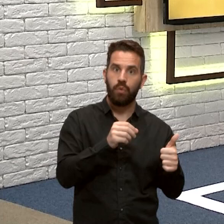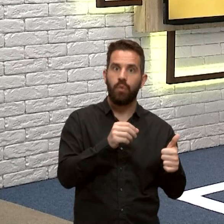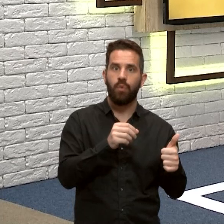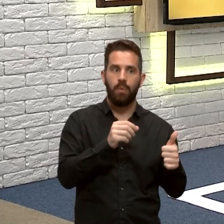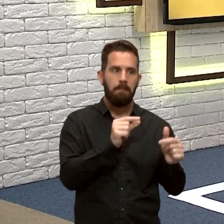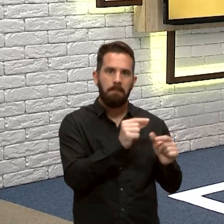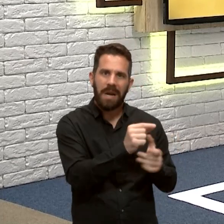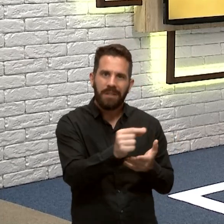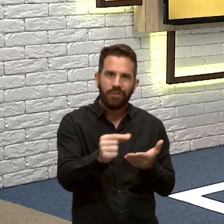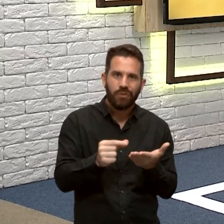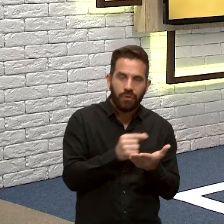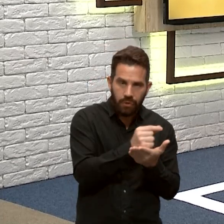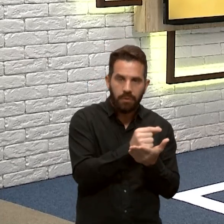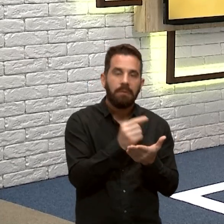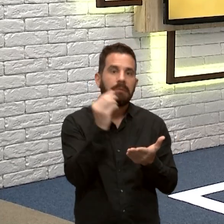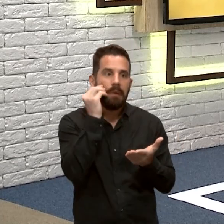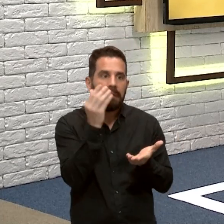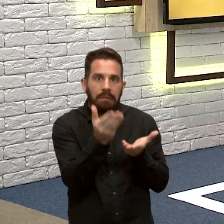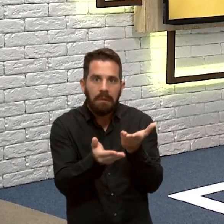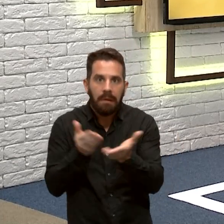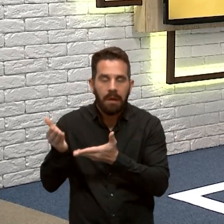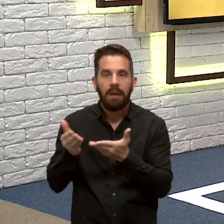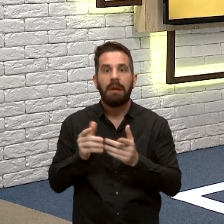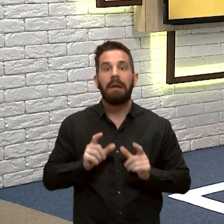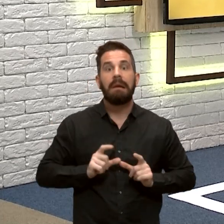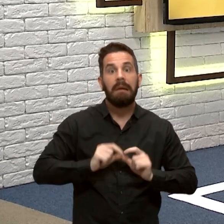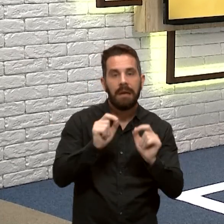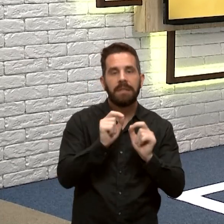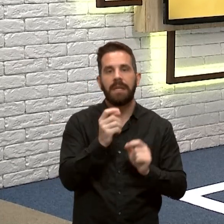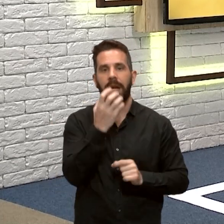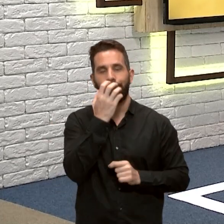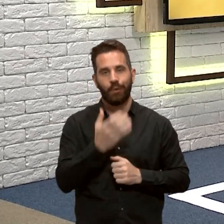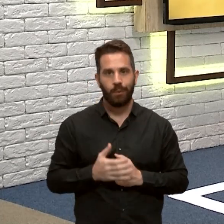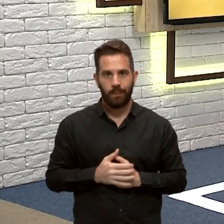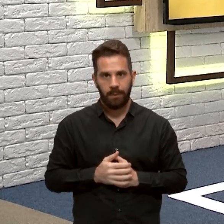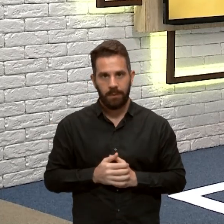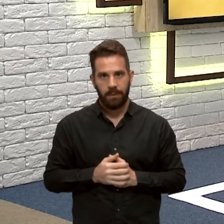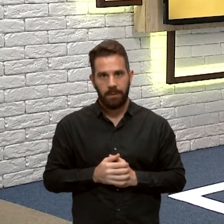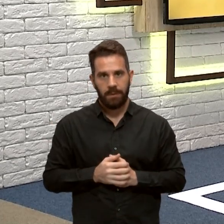magnéticas para tratar câncer em cães.